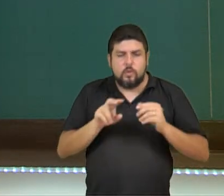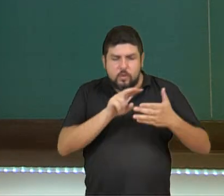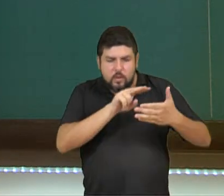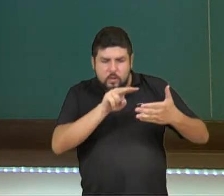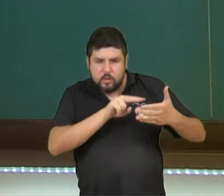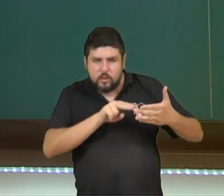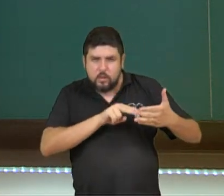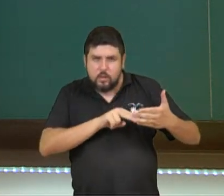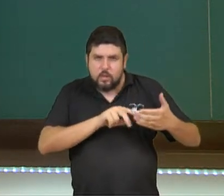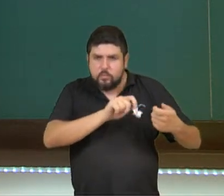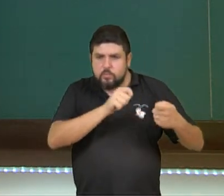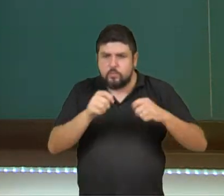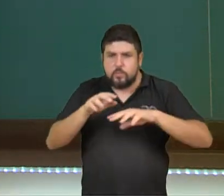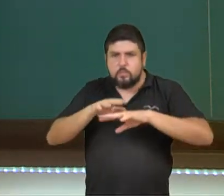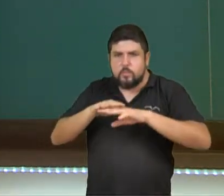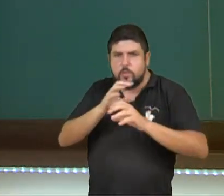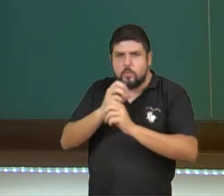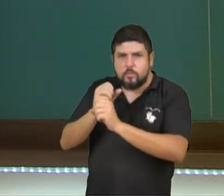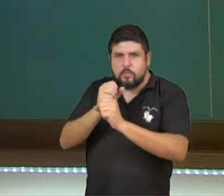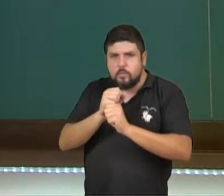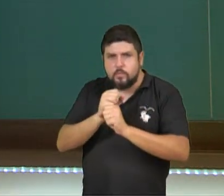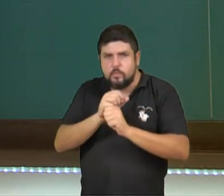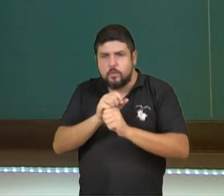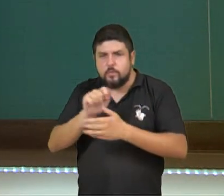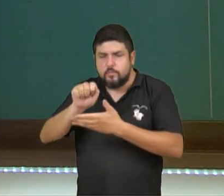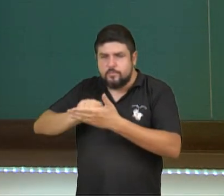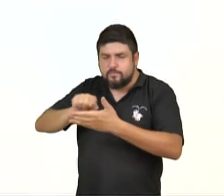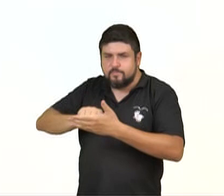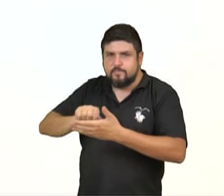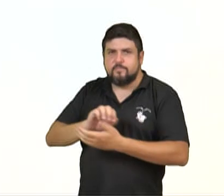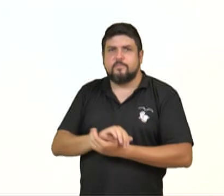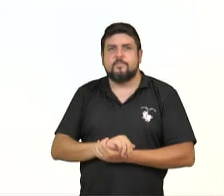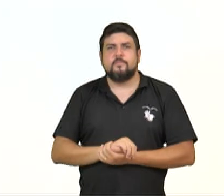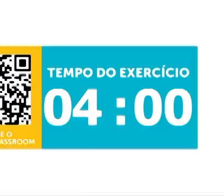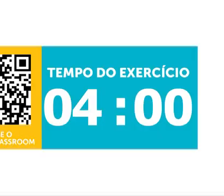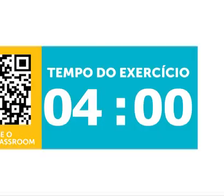matematicamente, algebricamente. Como que faz isso? Faz aí que eu já volto.